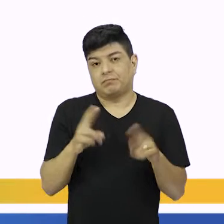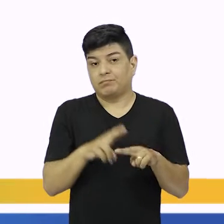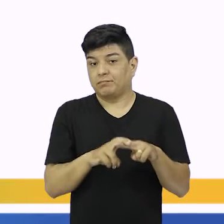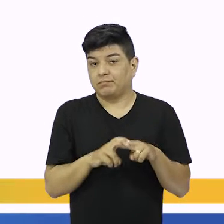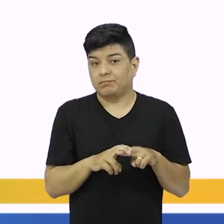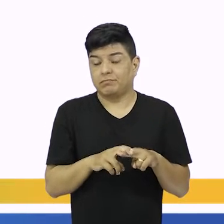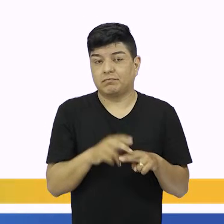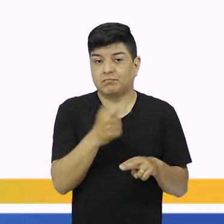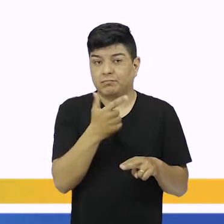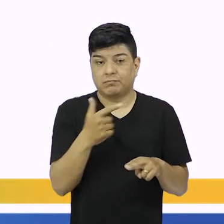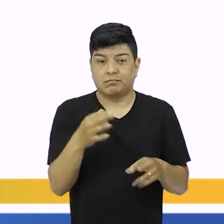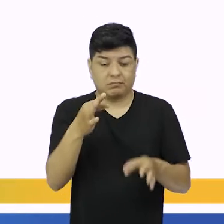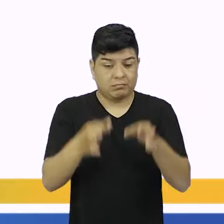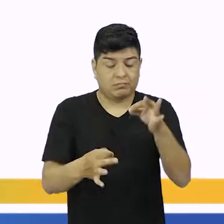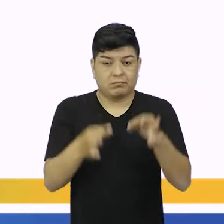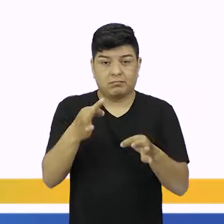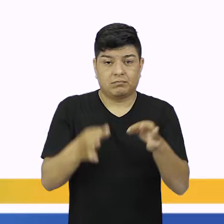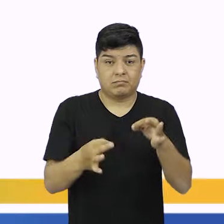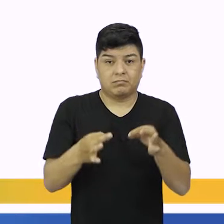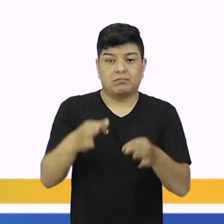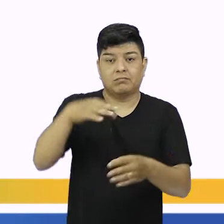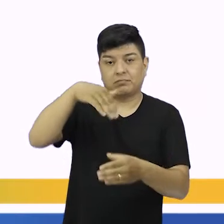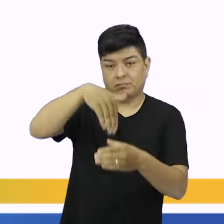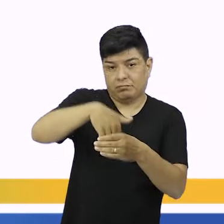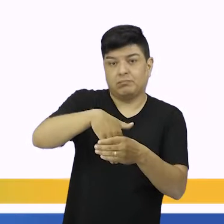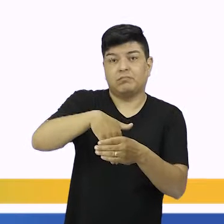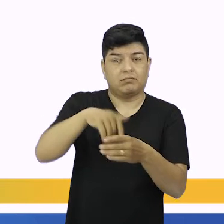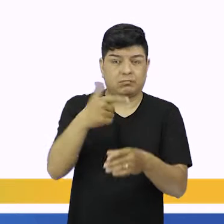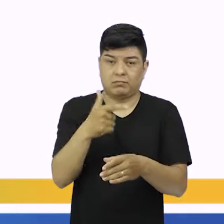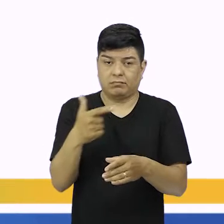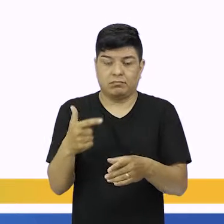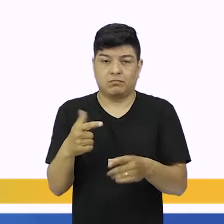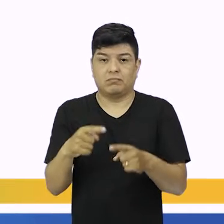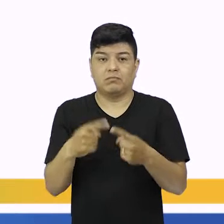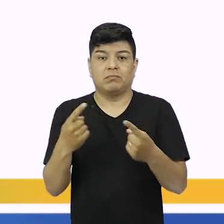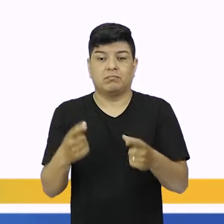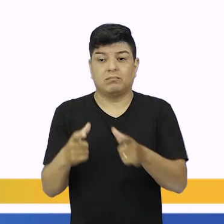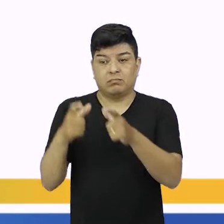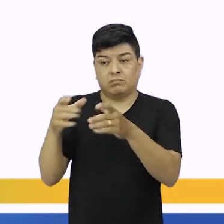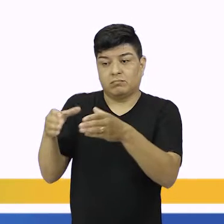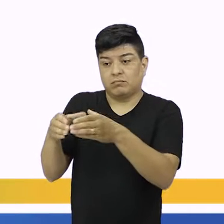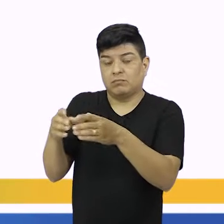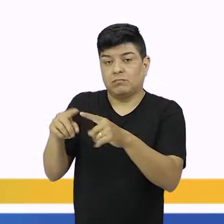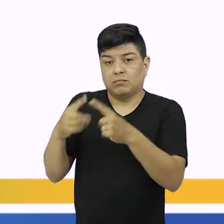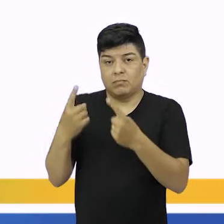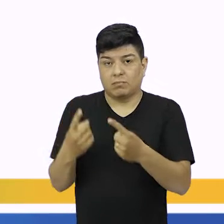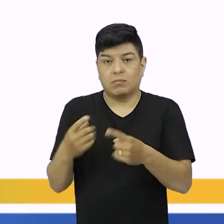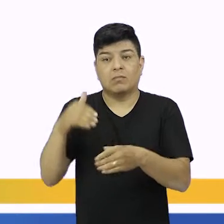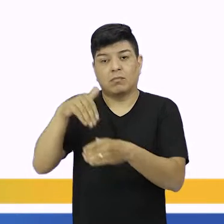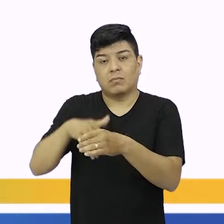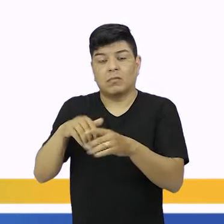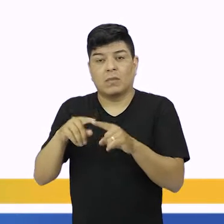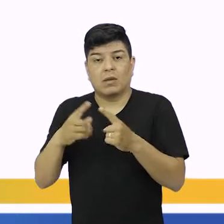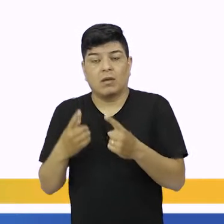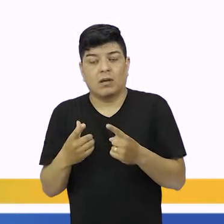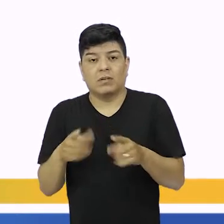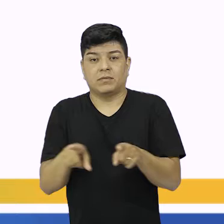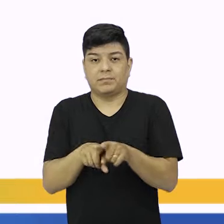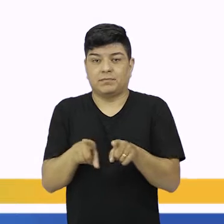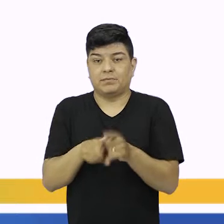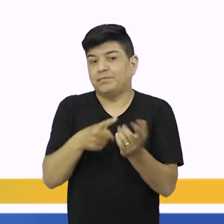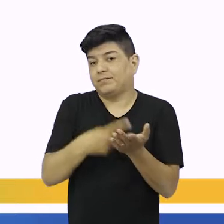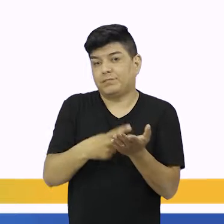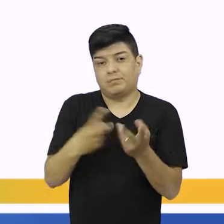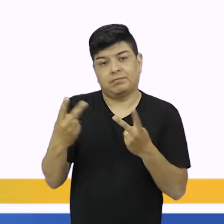Nós não tínhamos uma justiça eleitoral, né, forte, tinha um departamento, mas esse departamento também, ele agia de